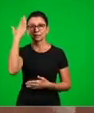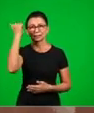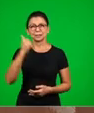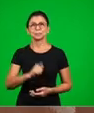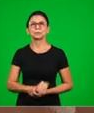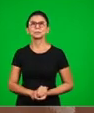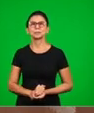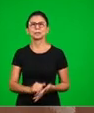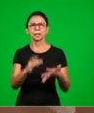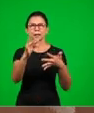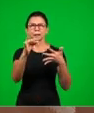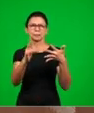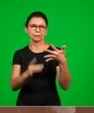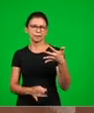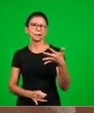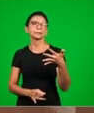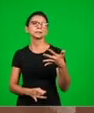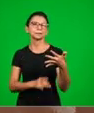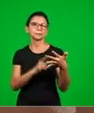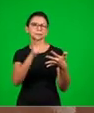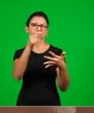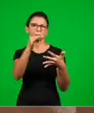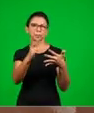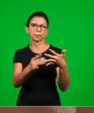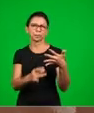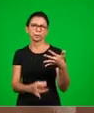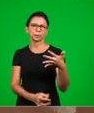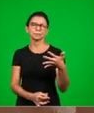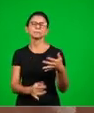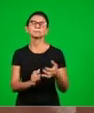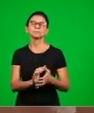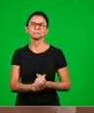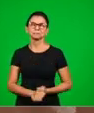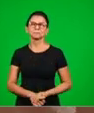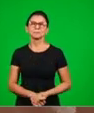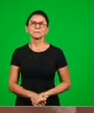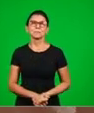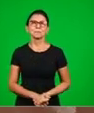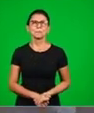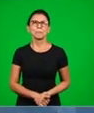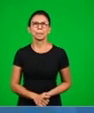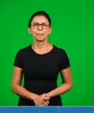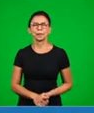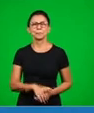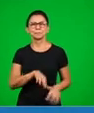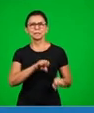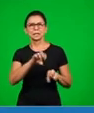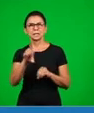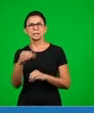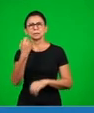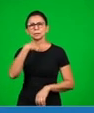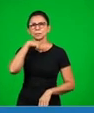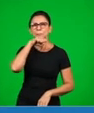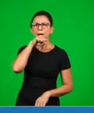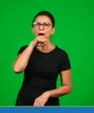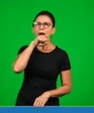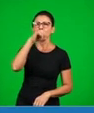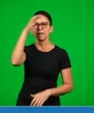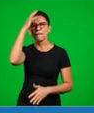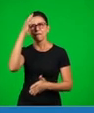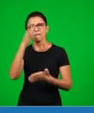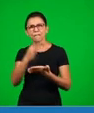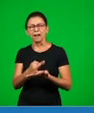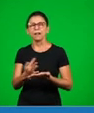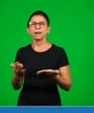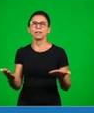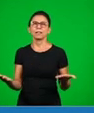Outros detalhes aqui, olha aqui. Então nós temos vários aspectos. Ensinamentos para os pais, fé que ultrapassa as fronteiras. Então,